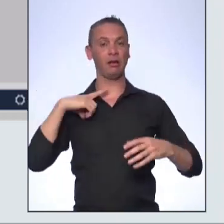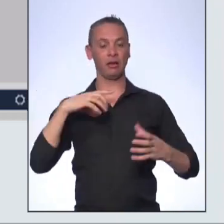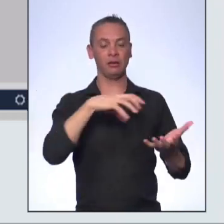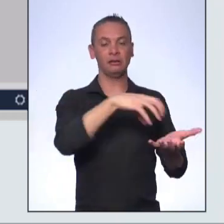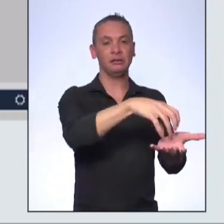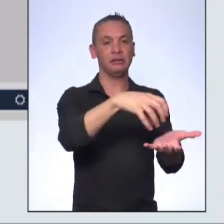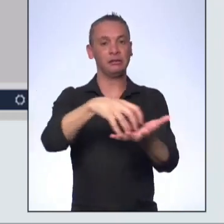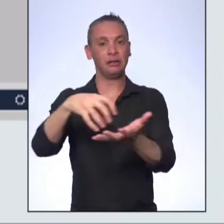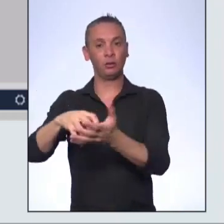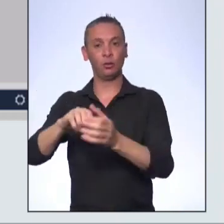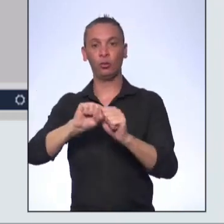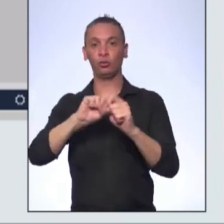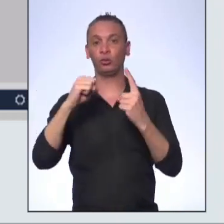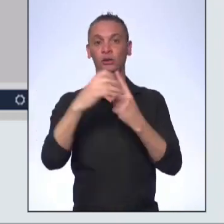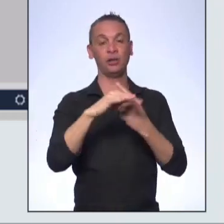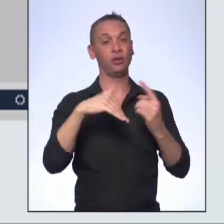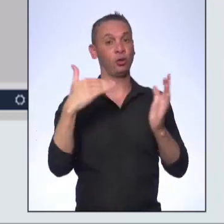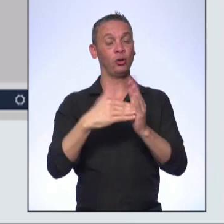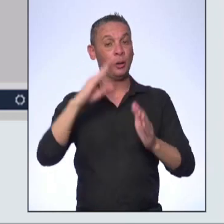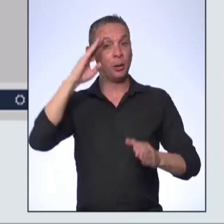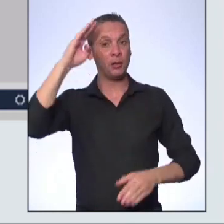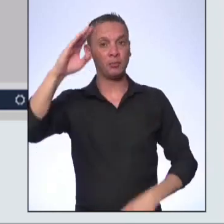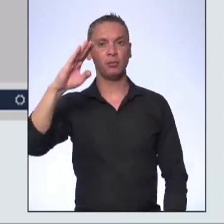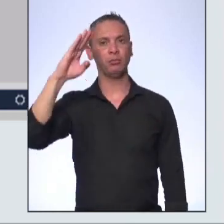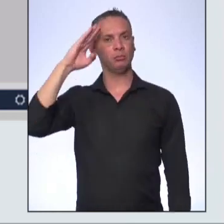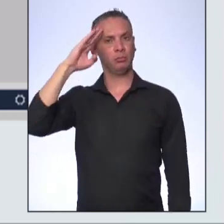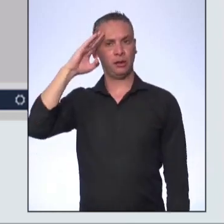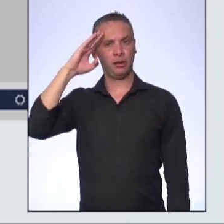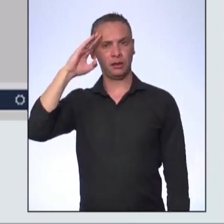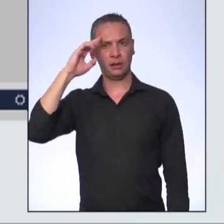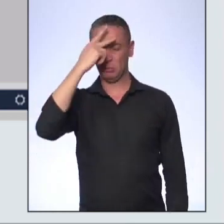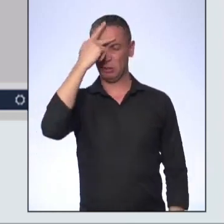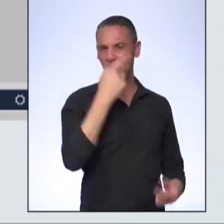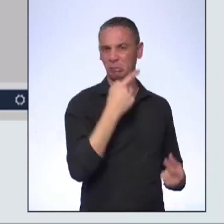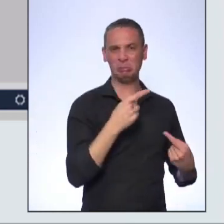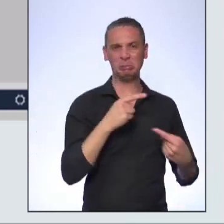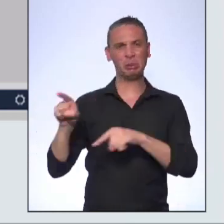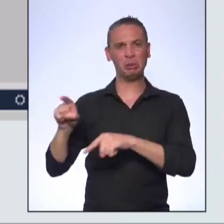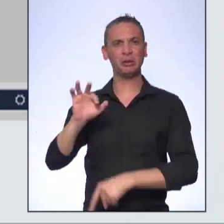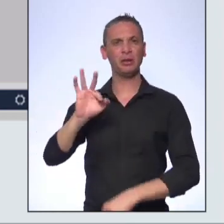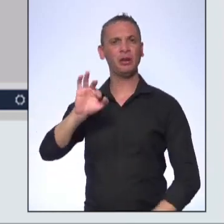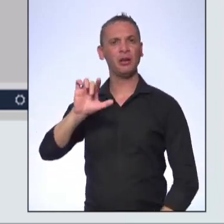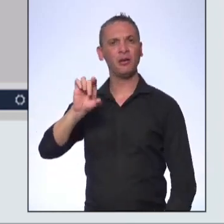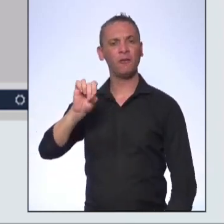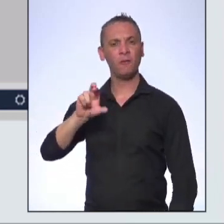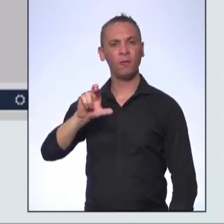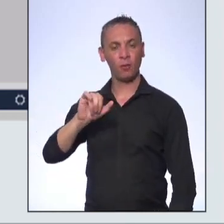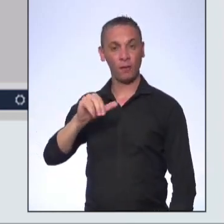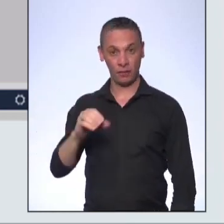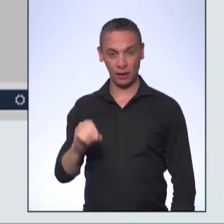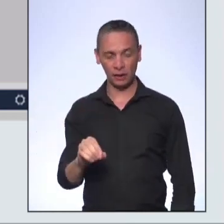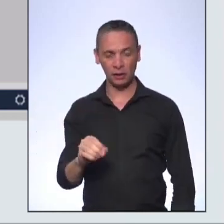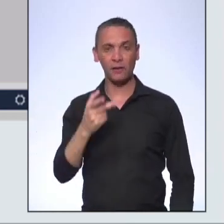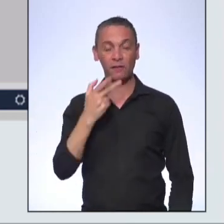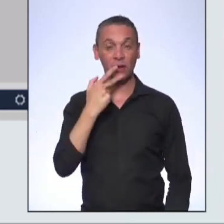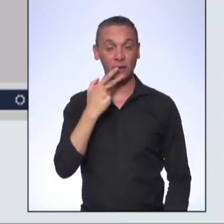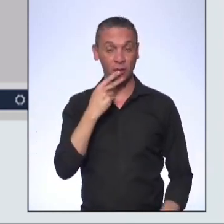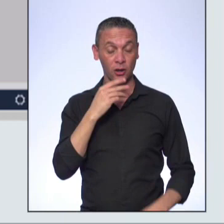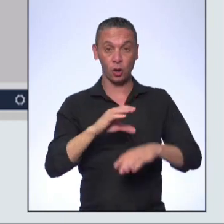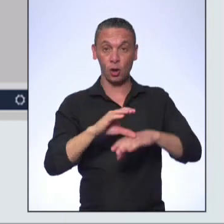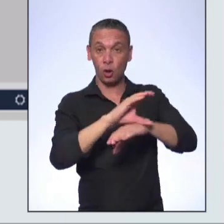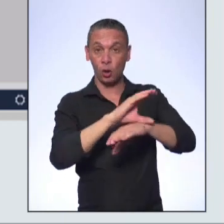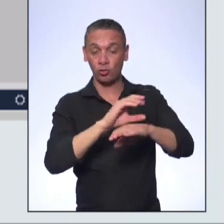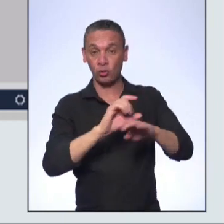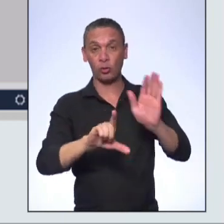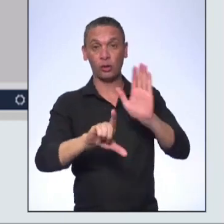dos militares. Os opositores de Floriano Peixoto alegavam que, de acordo com a Constituição,